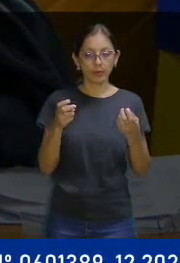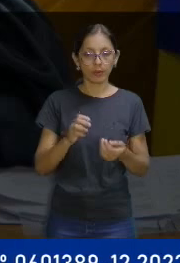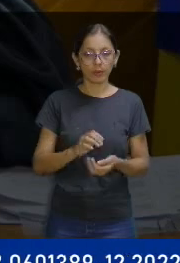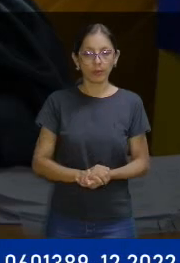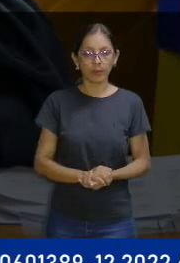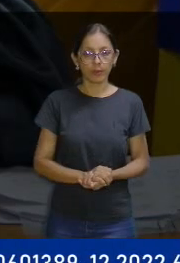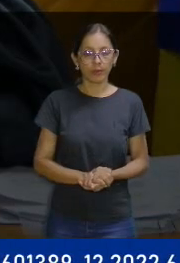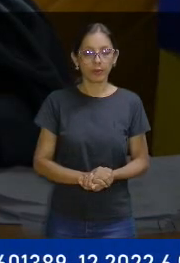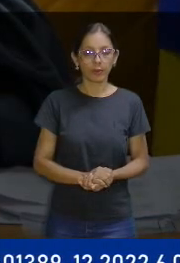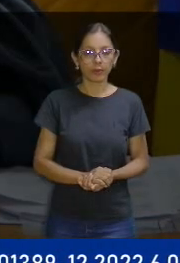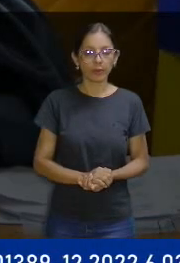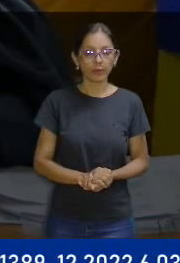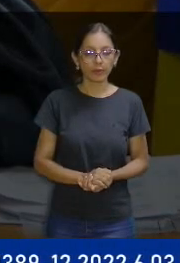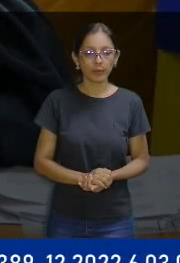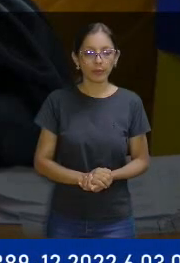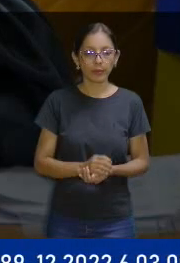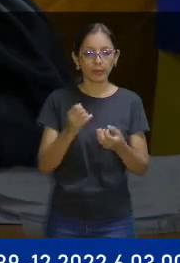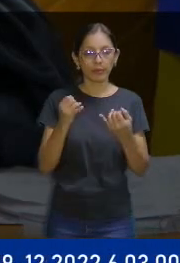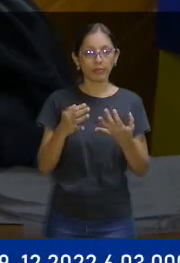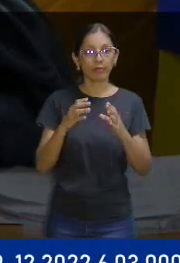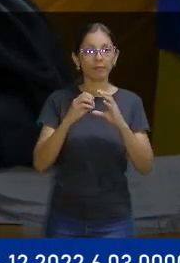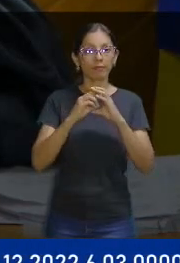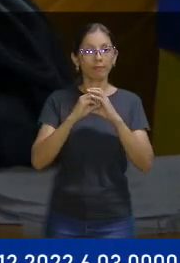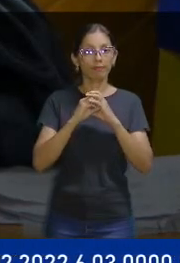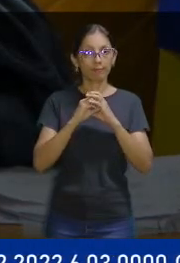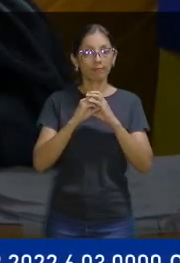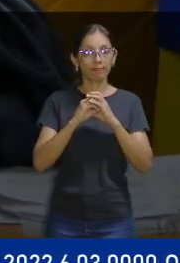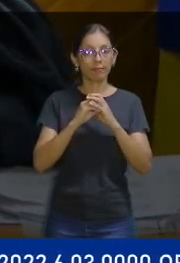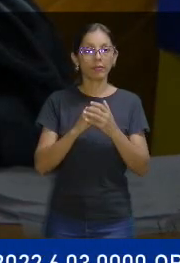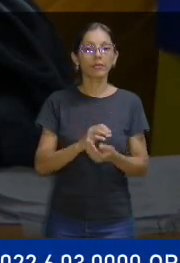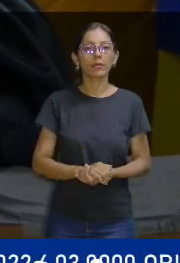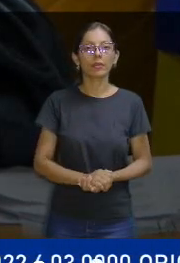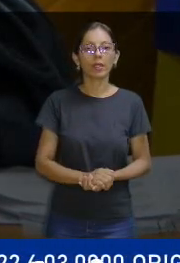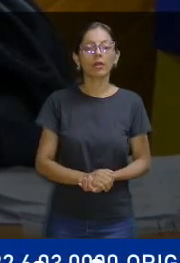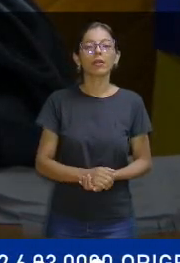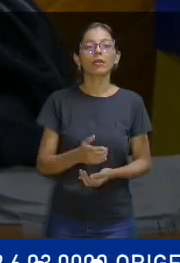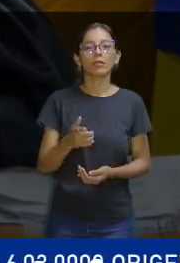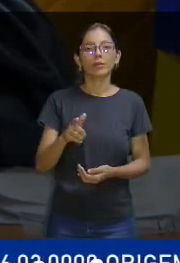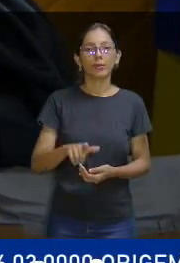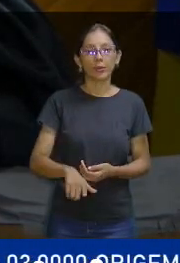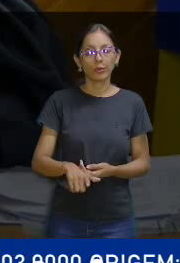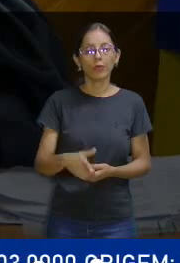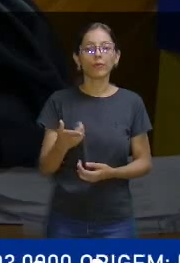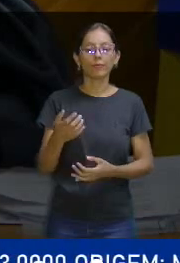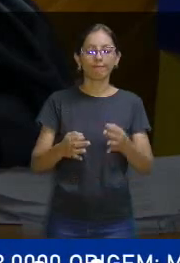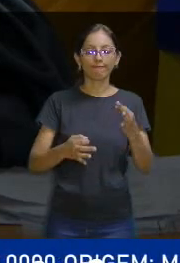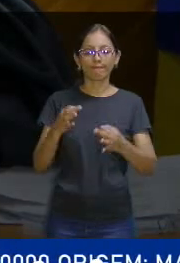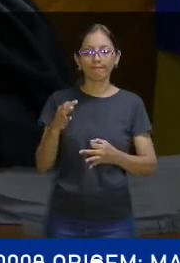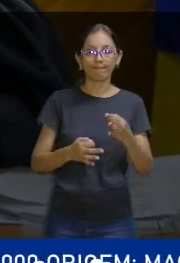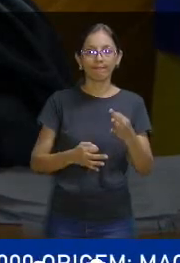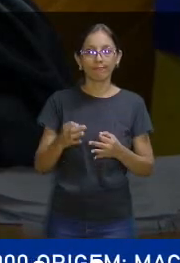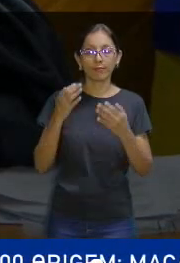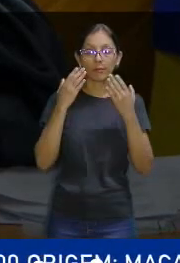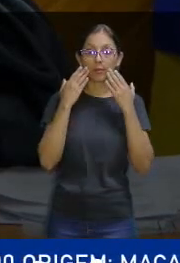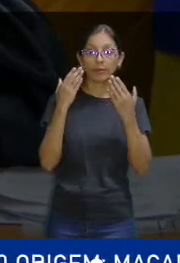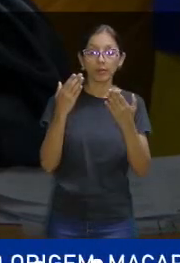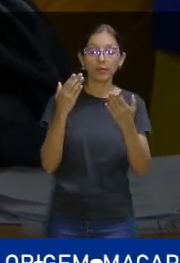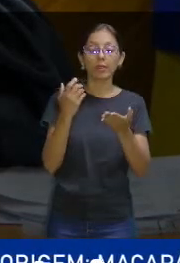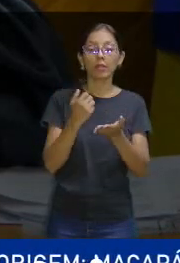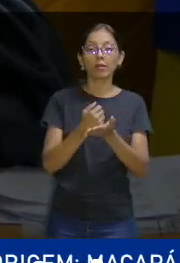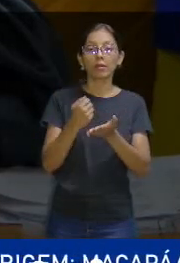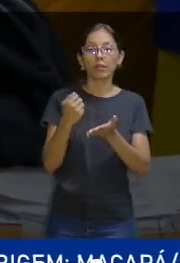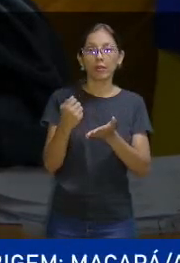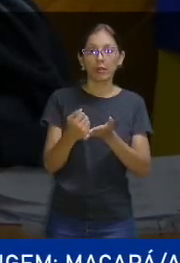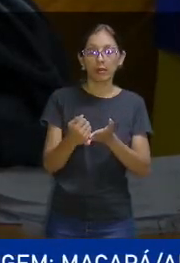a fim de que o TREAP, em novo julgamento, a. esclareça se a documentação apresentada pelo